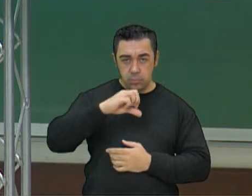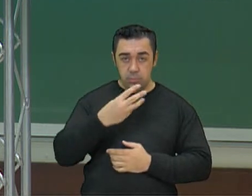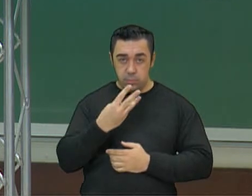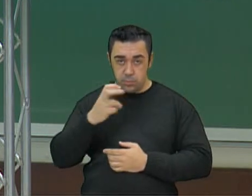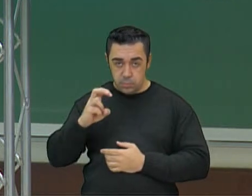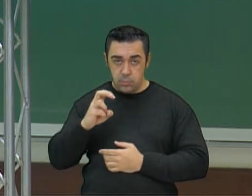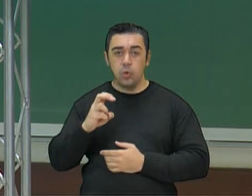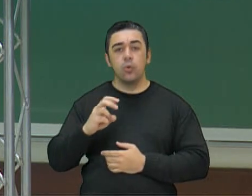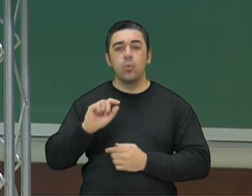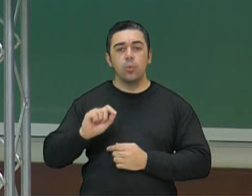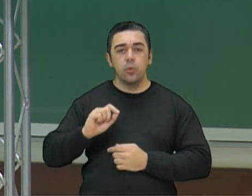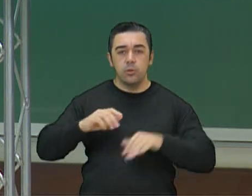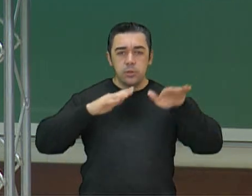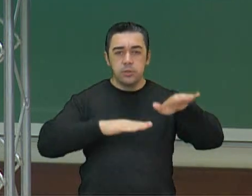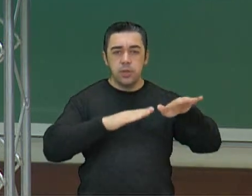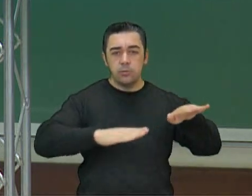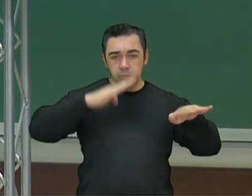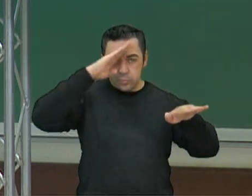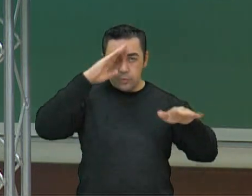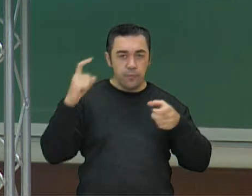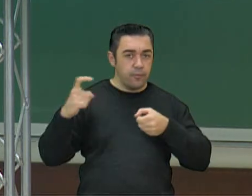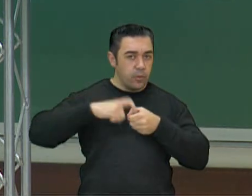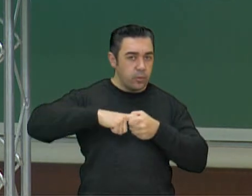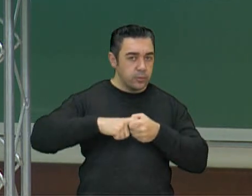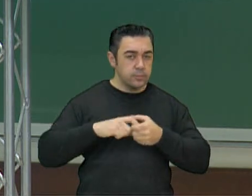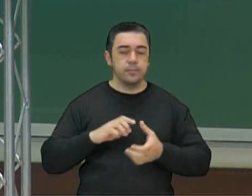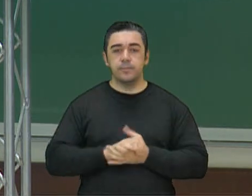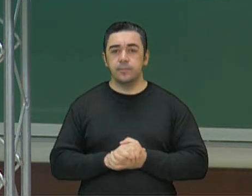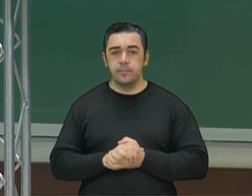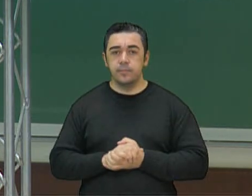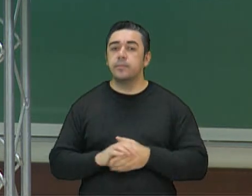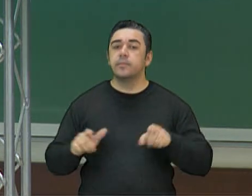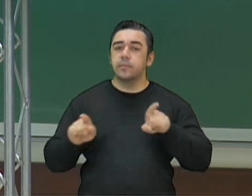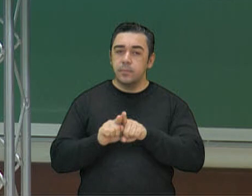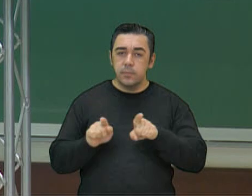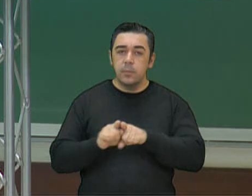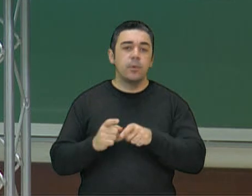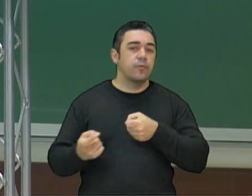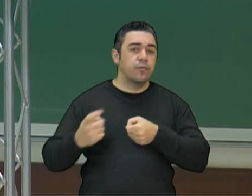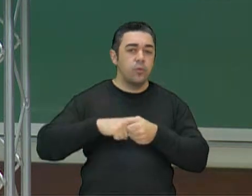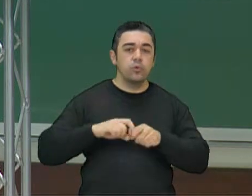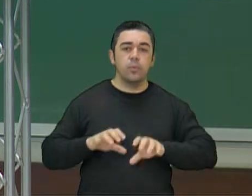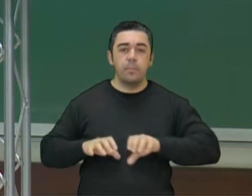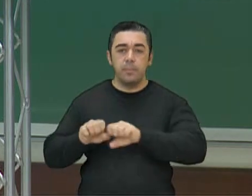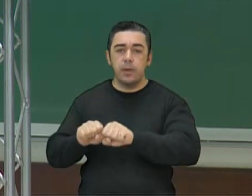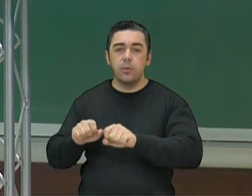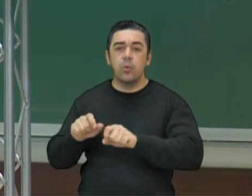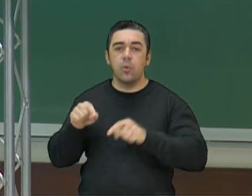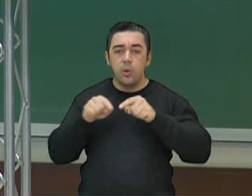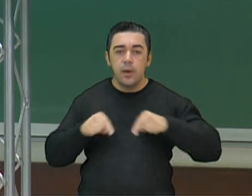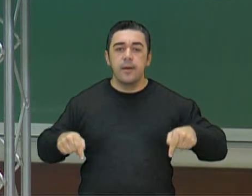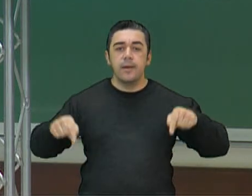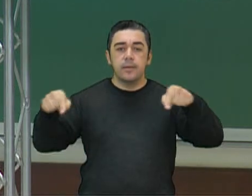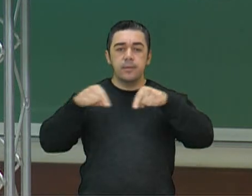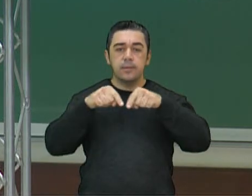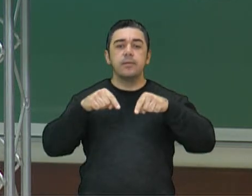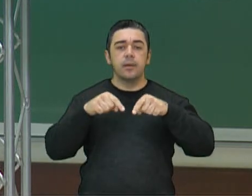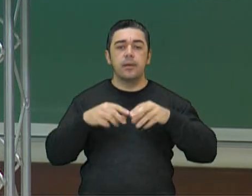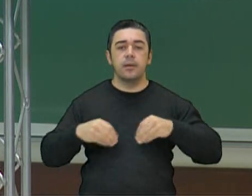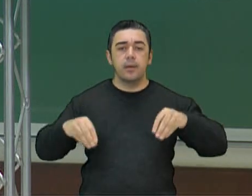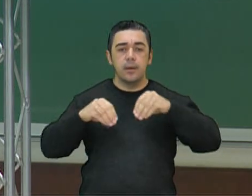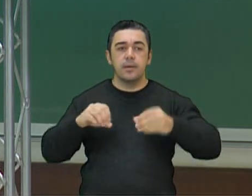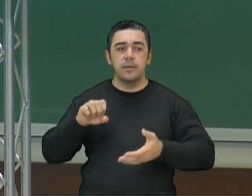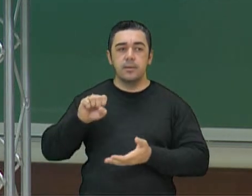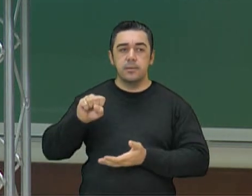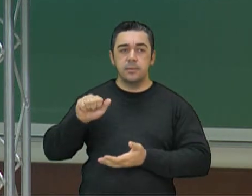serviço militar obrigatório na Alemanha. Houve ainda a retomada da região do Sarre, uma região próxima à divisa com